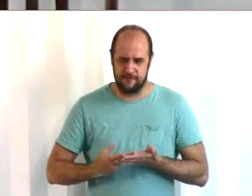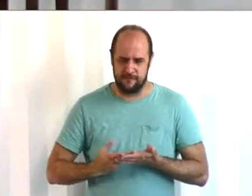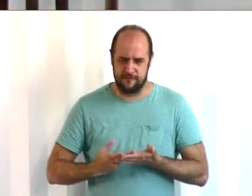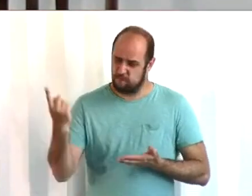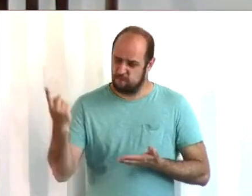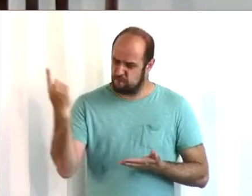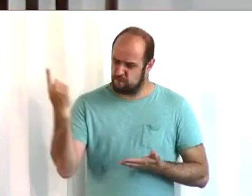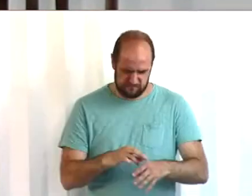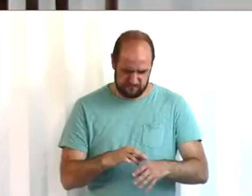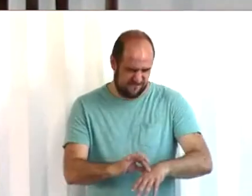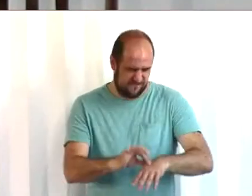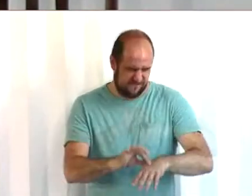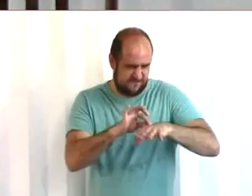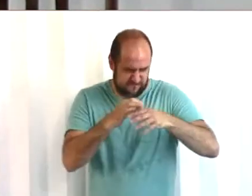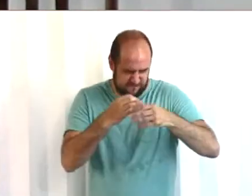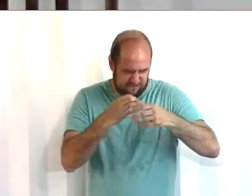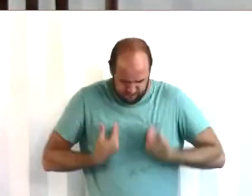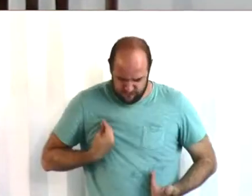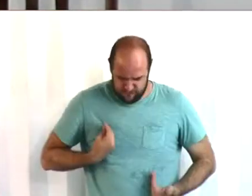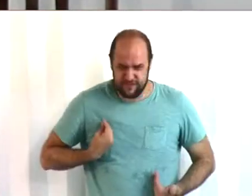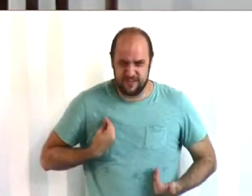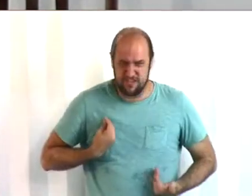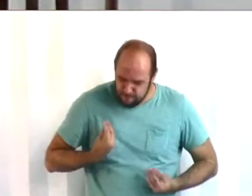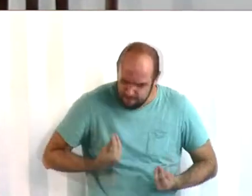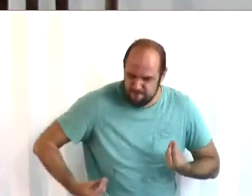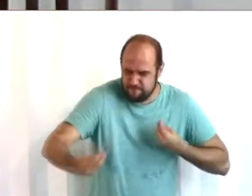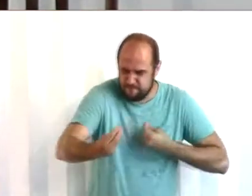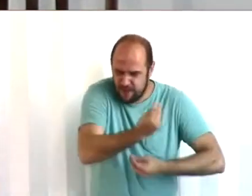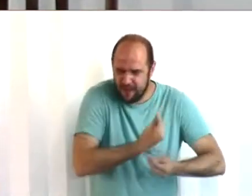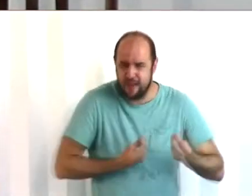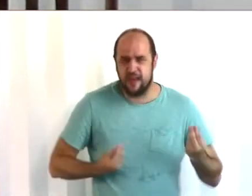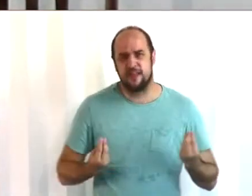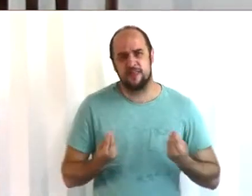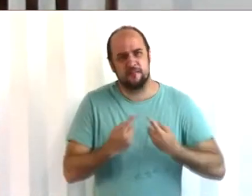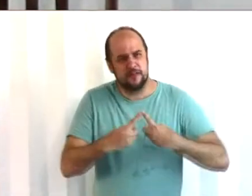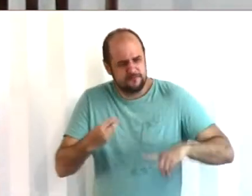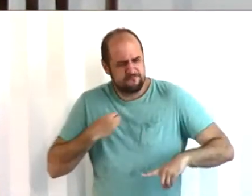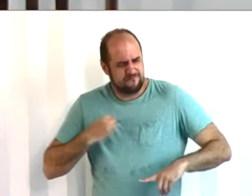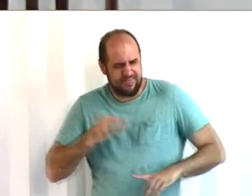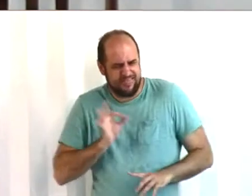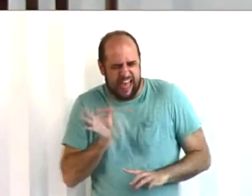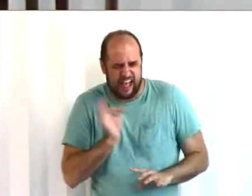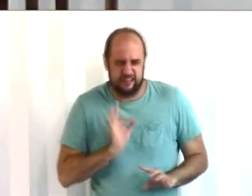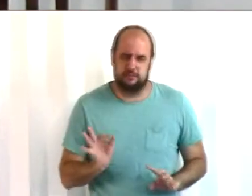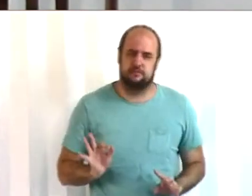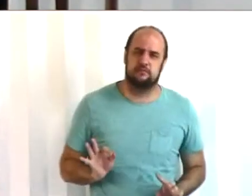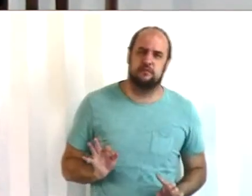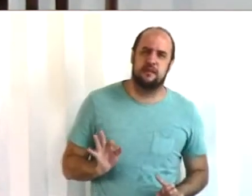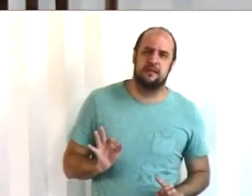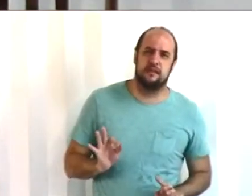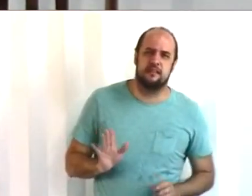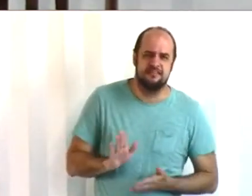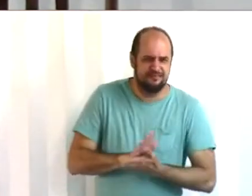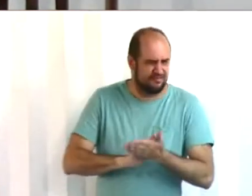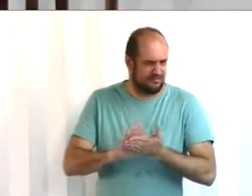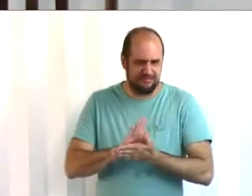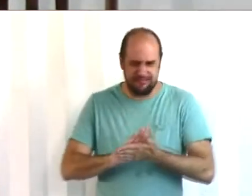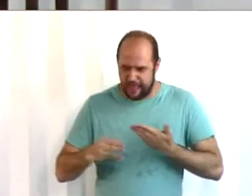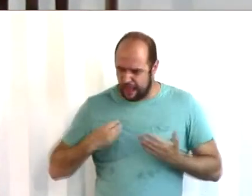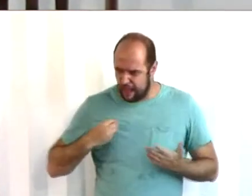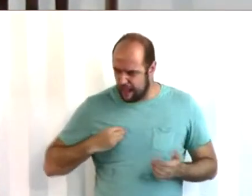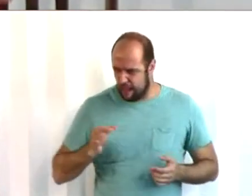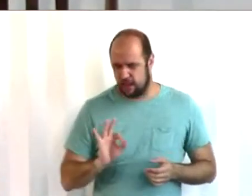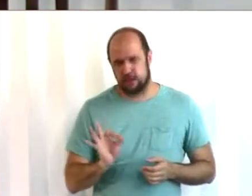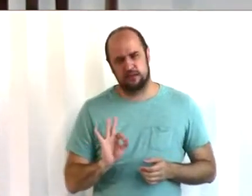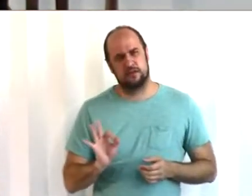carne em forma de servo, ele viveu entre nós com a única diferença de não ter pecado, de não ter em si